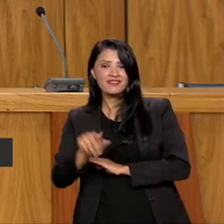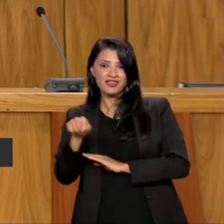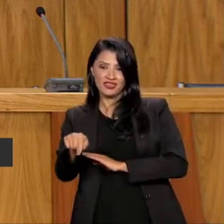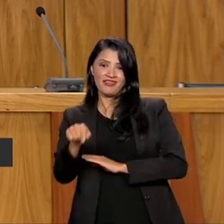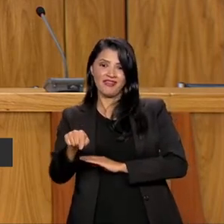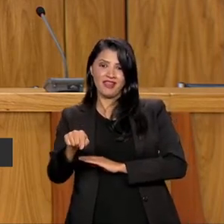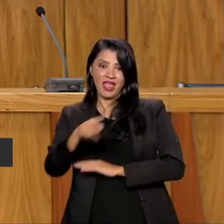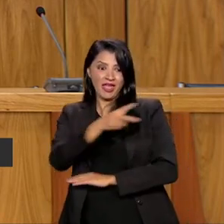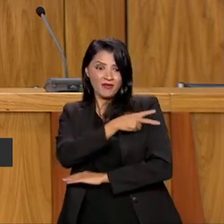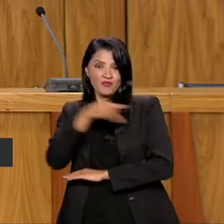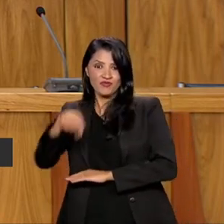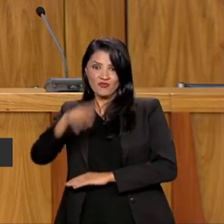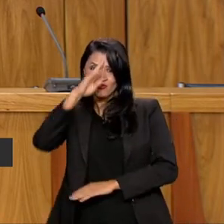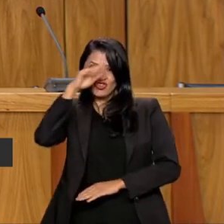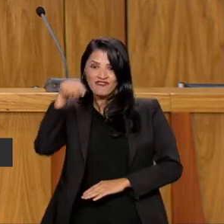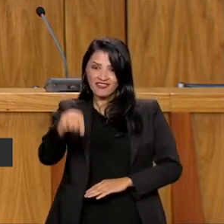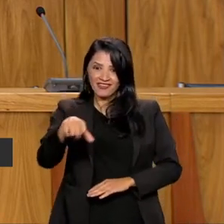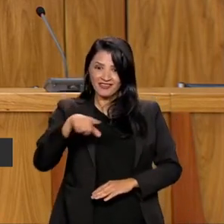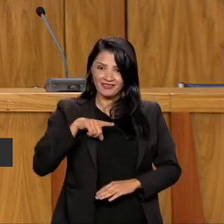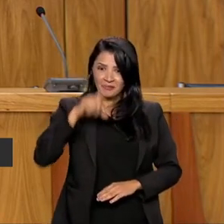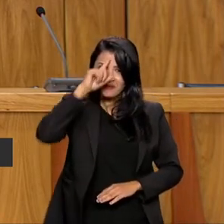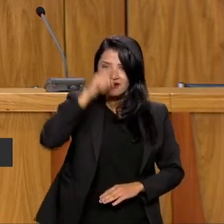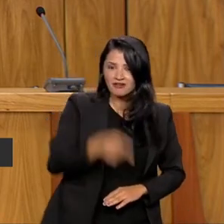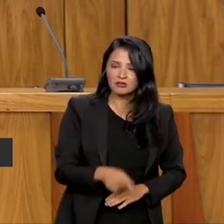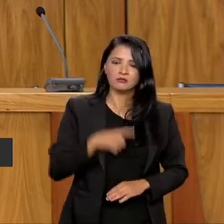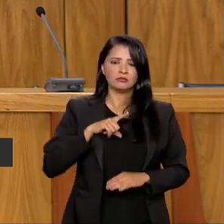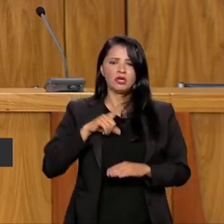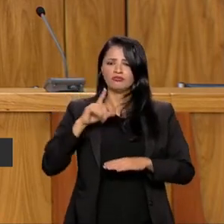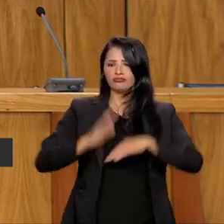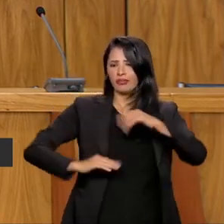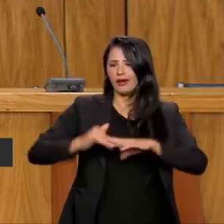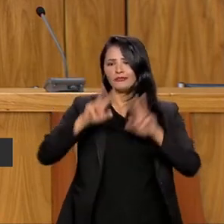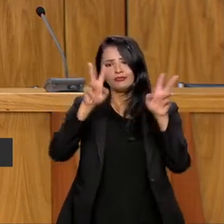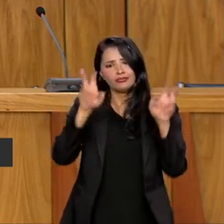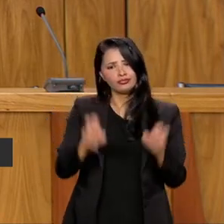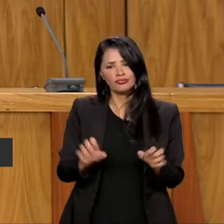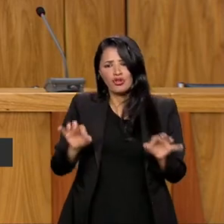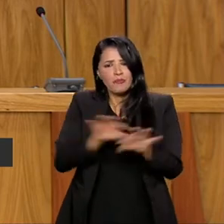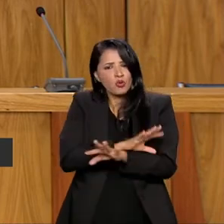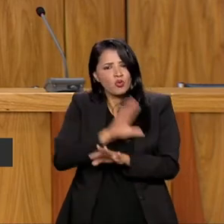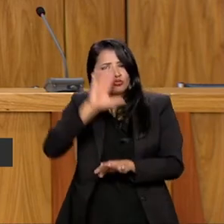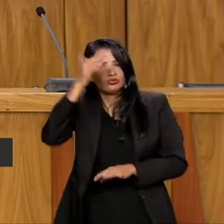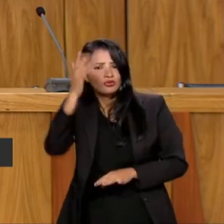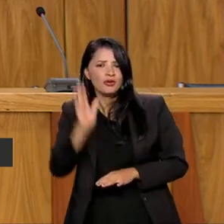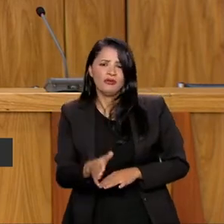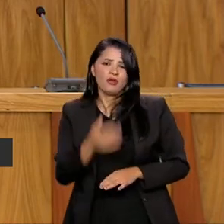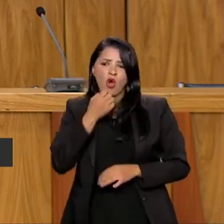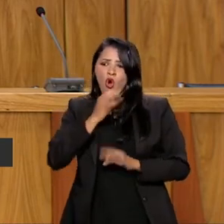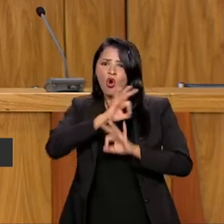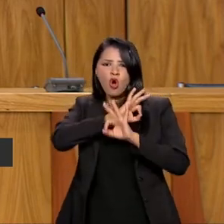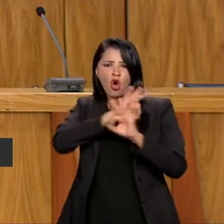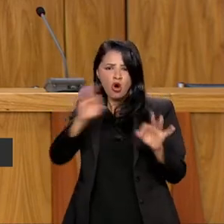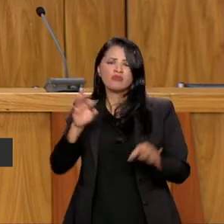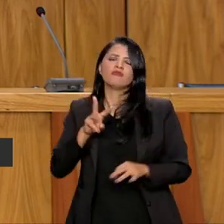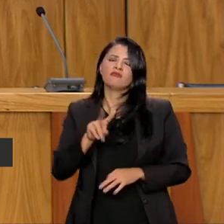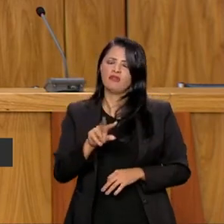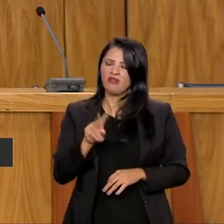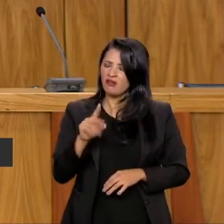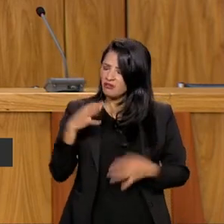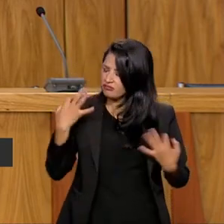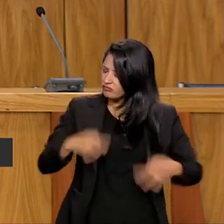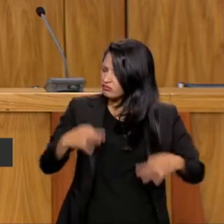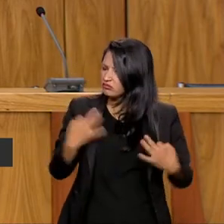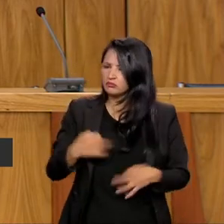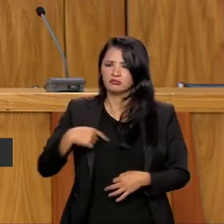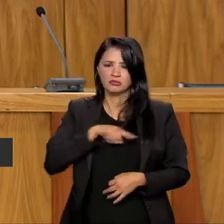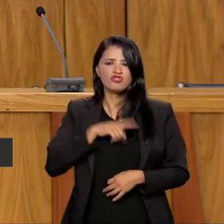questões práticas, foram todas resolvidas e o clima é bastante bom e vai dar certo, vai funcionar bem e